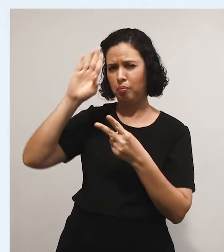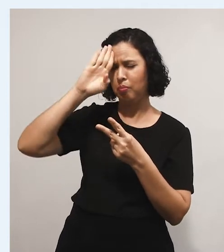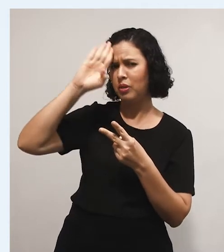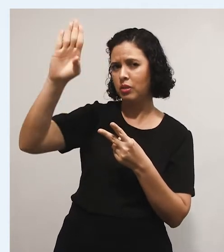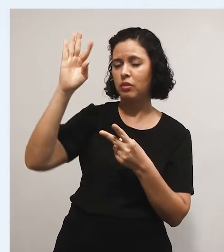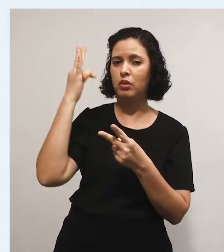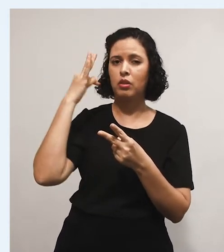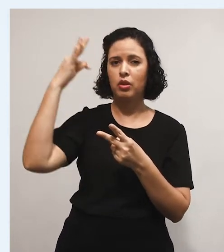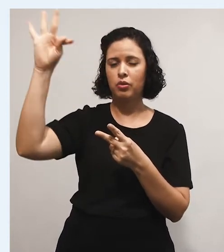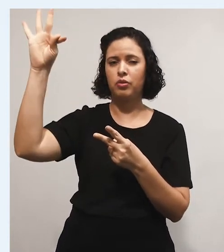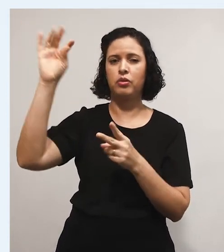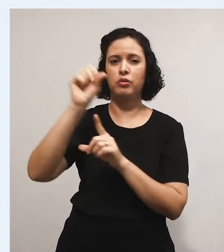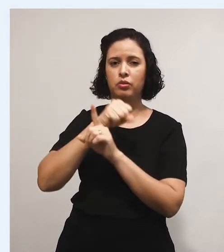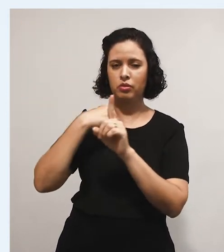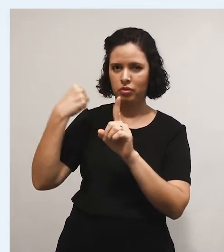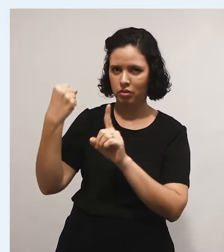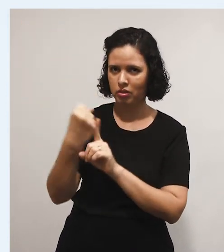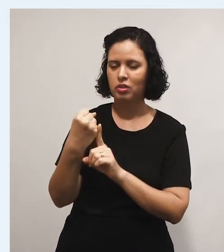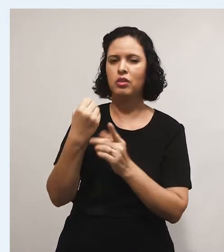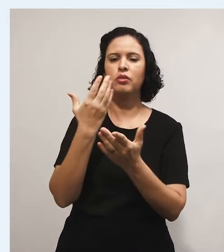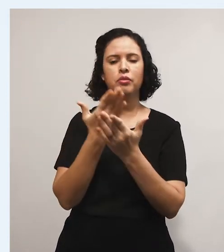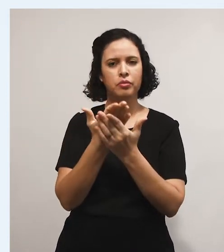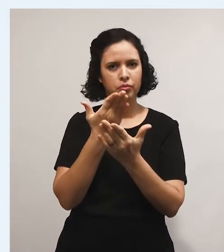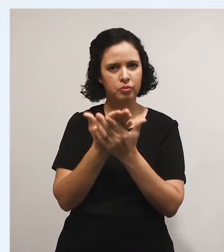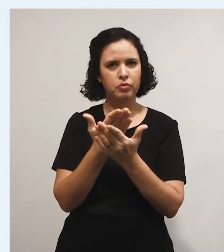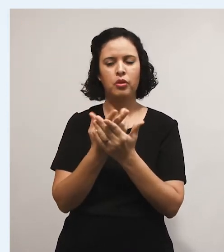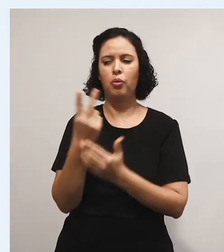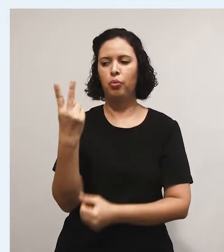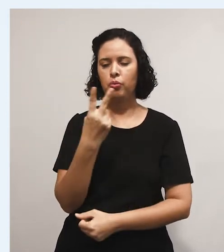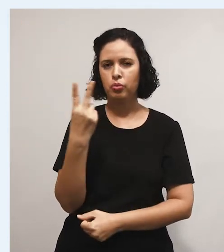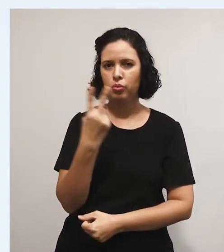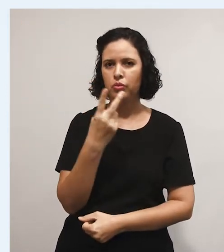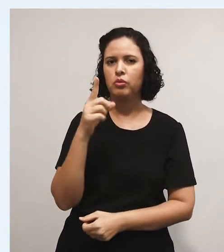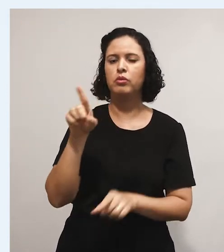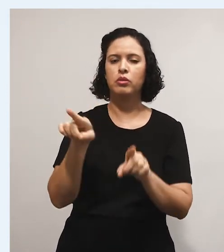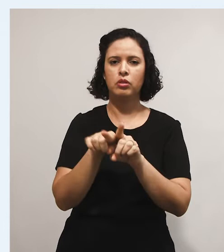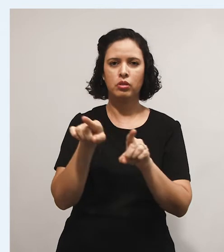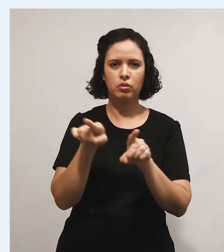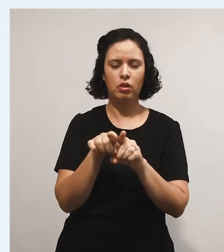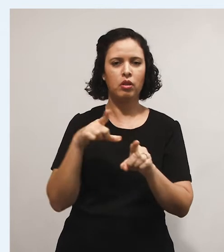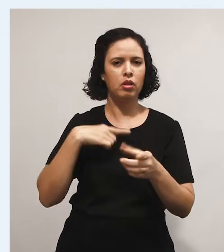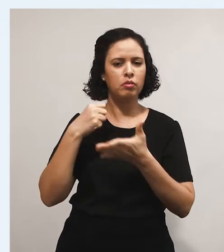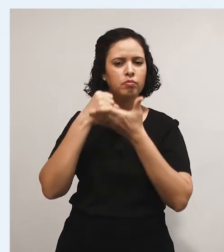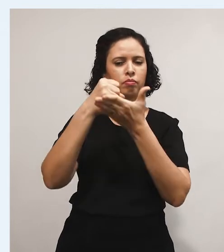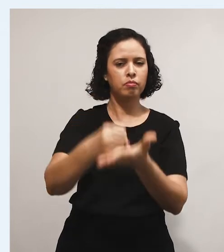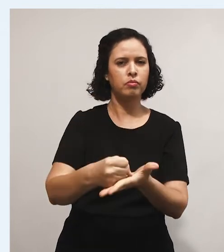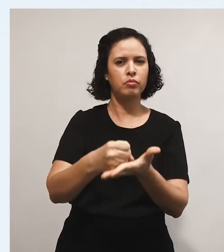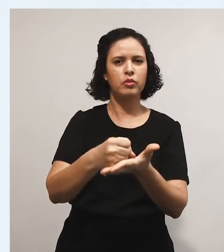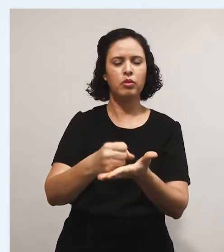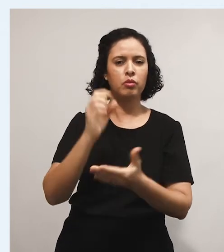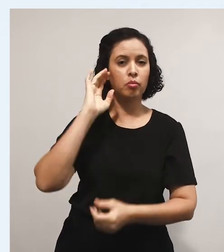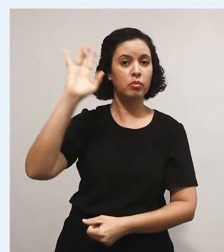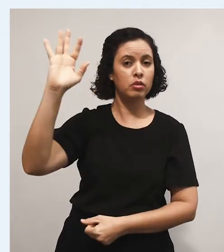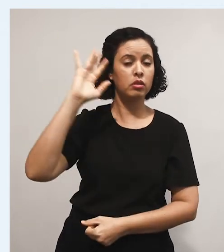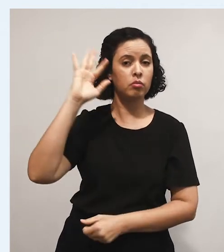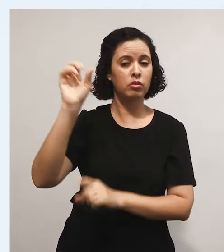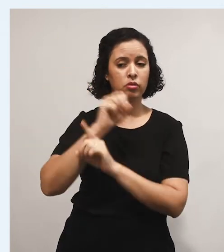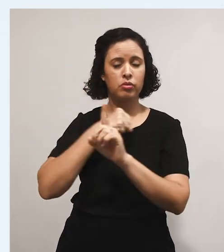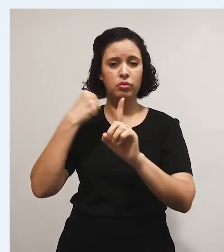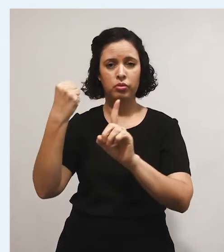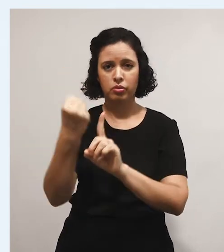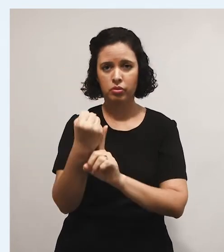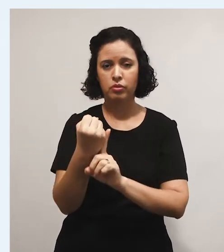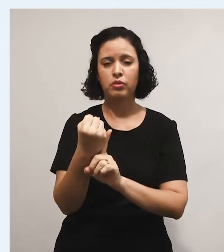teoria do socialismo. Nós vamos fazer uma abordagem com eles, que também tem uma contribuição imensa no pensamento sociológico, que